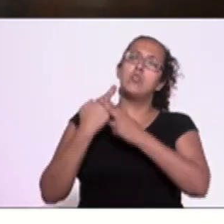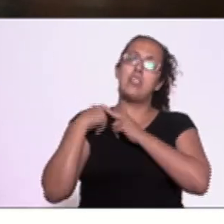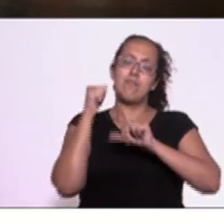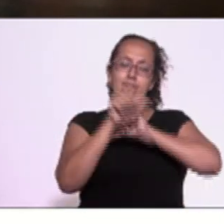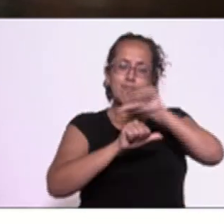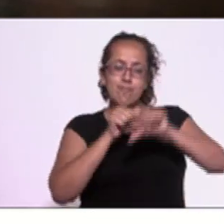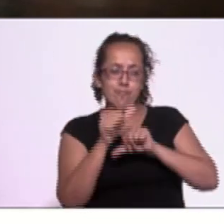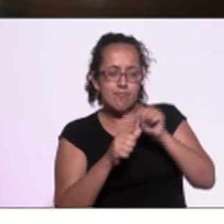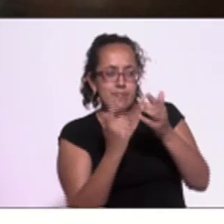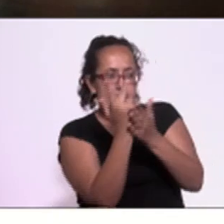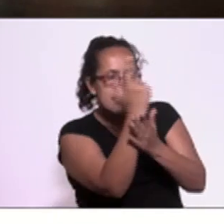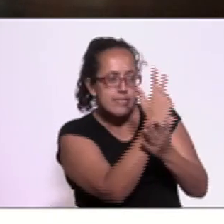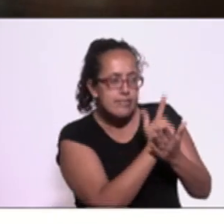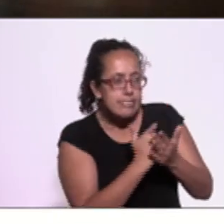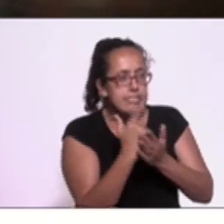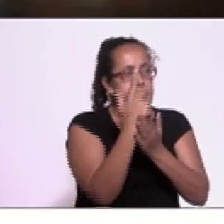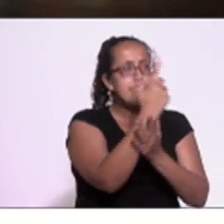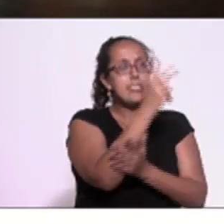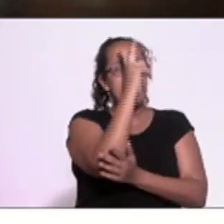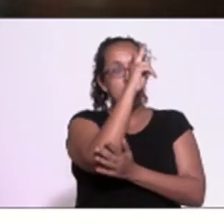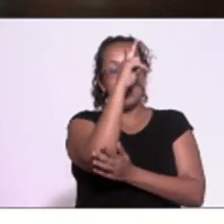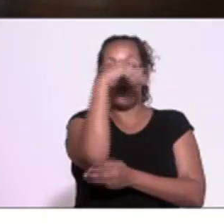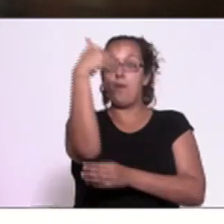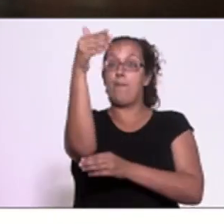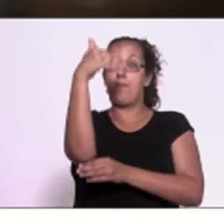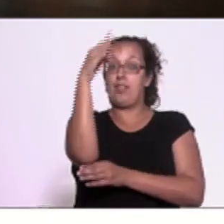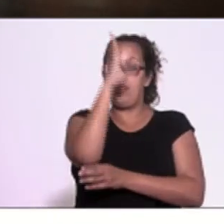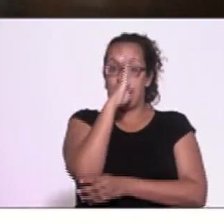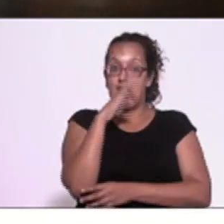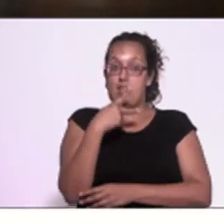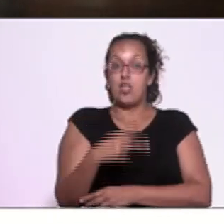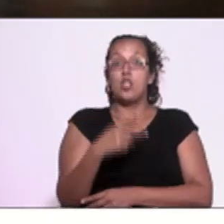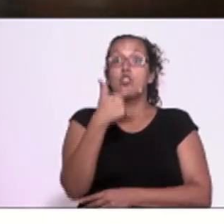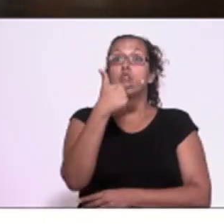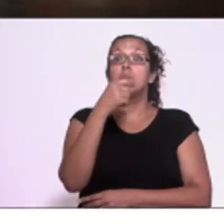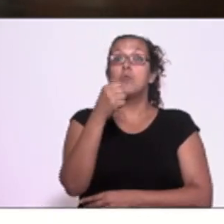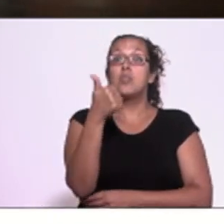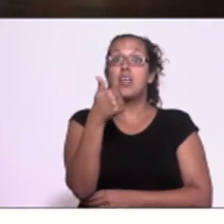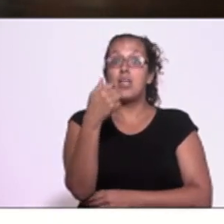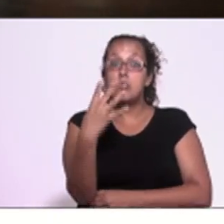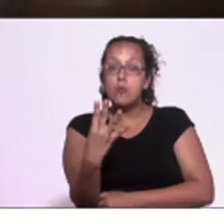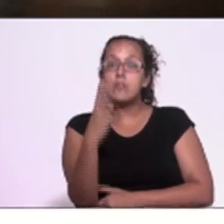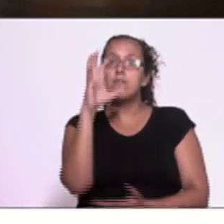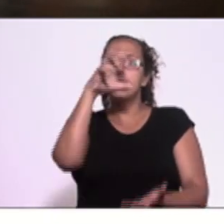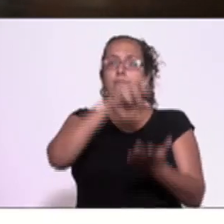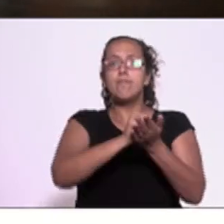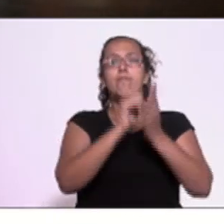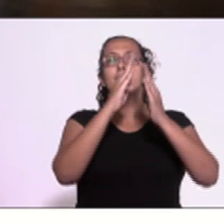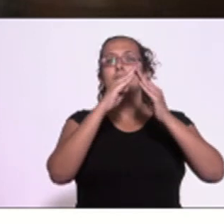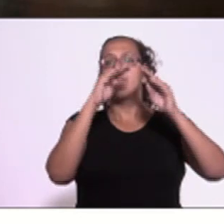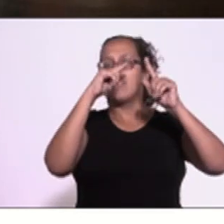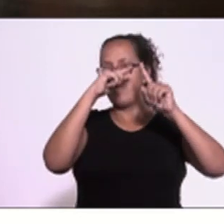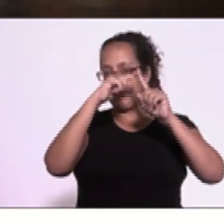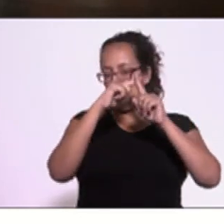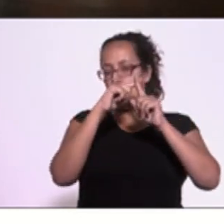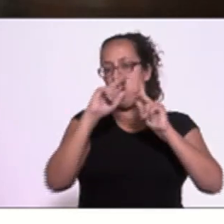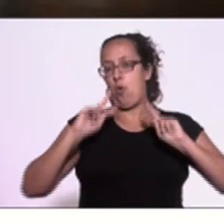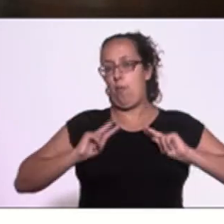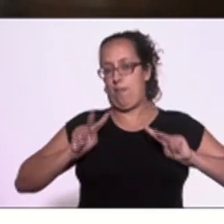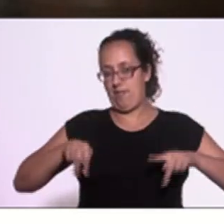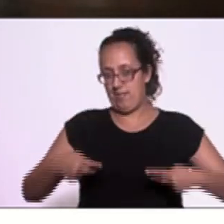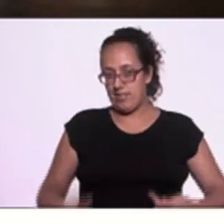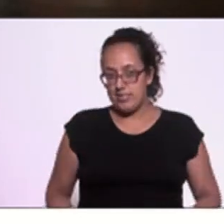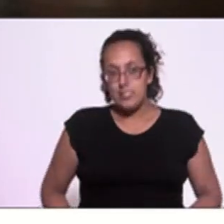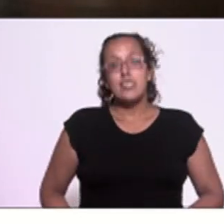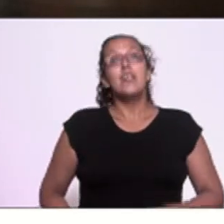dos croquis da bandeira nacional localizados em 2014 no Templo da Humanidade, a